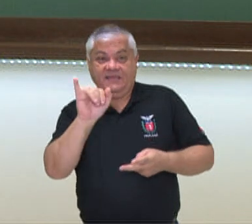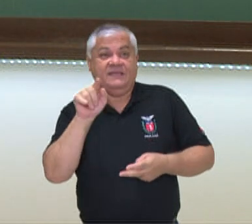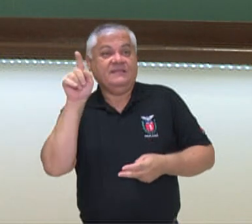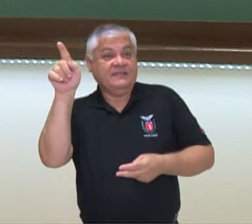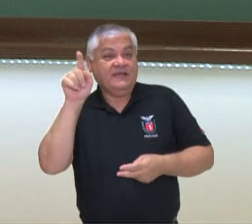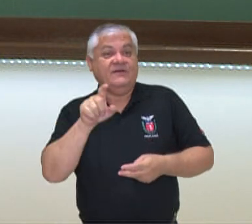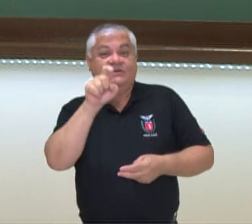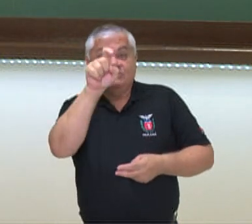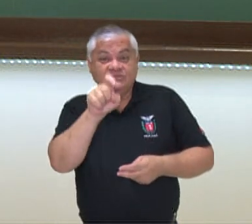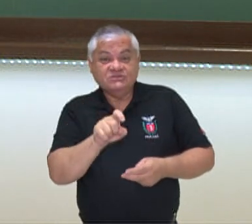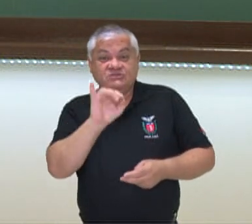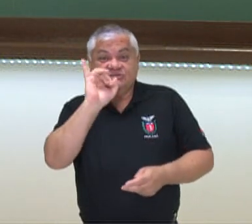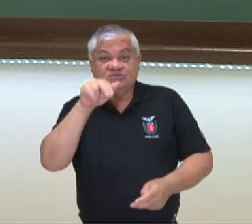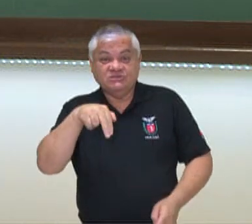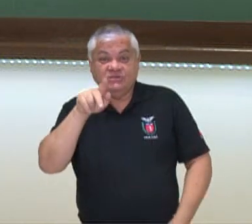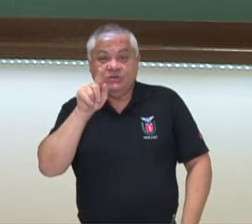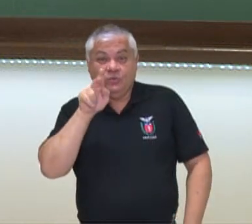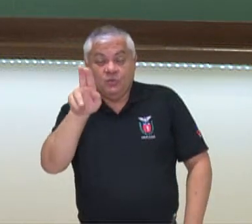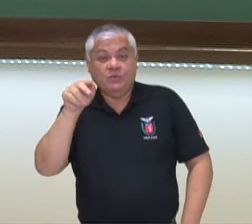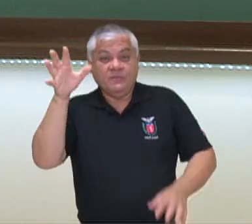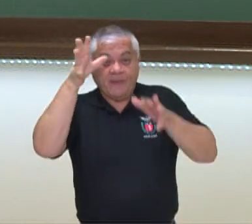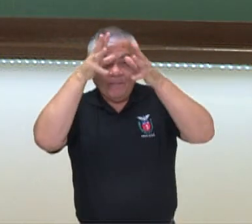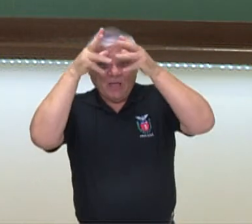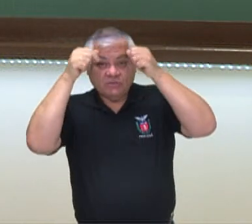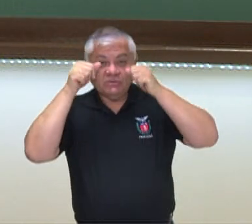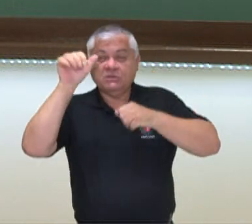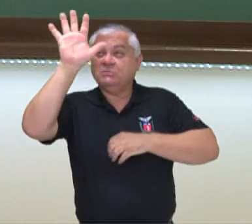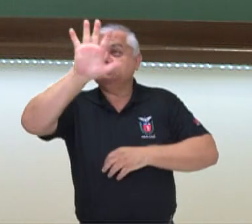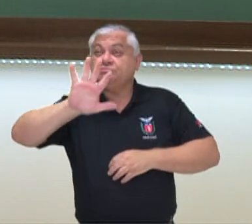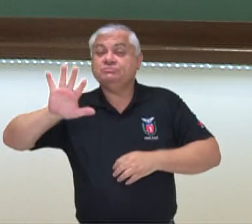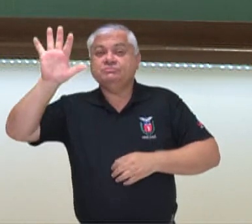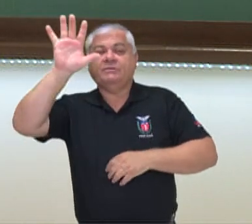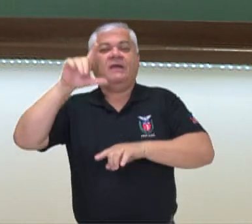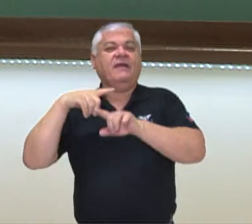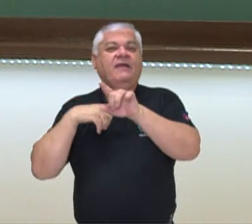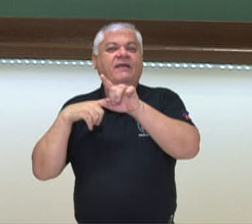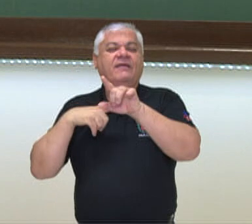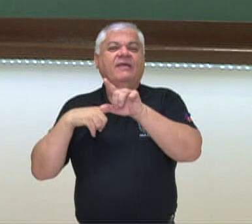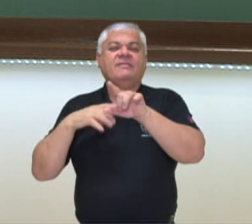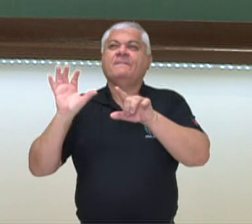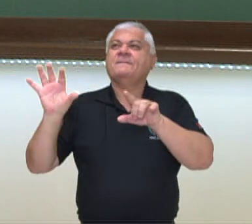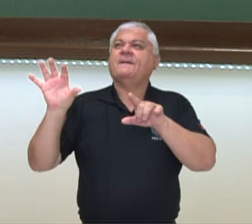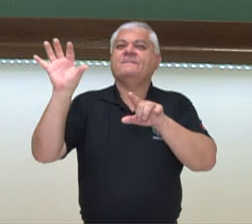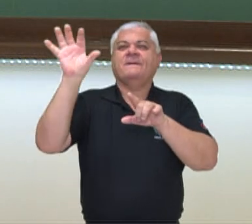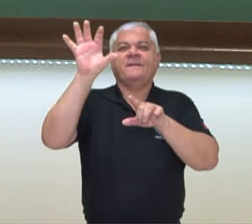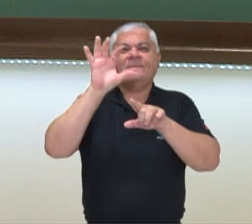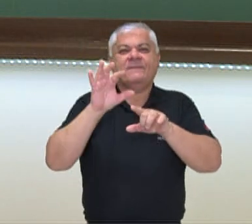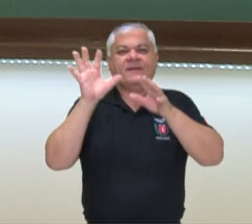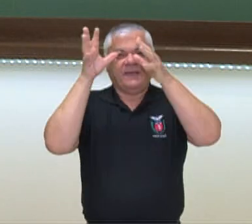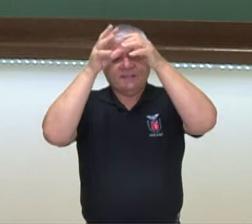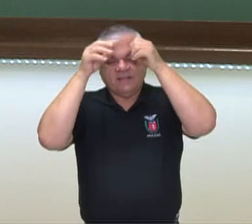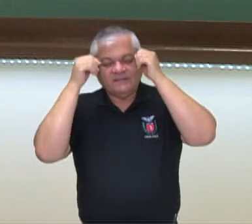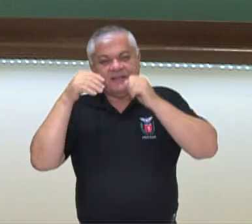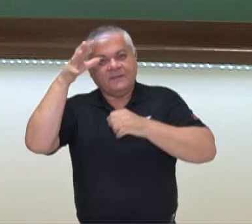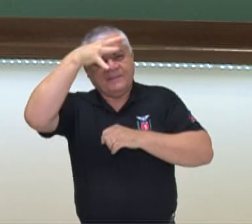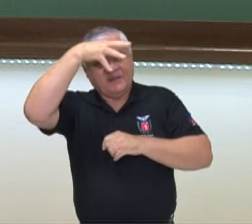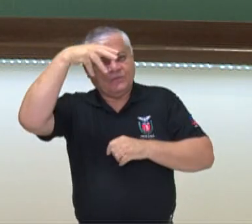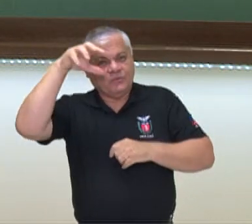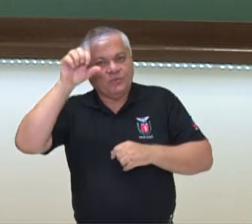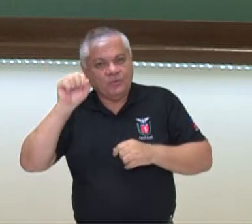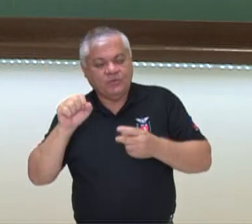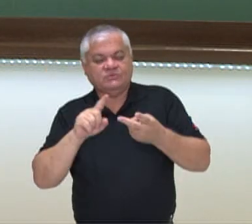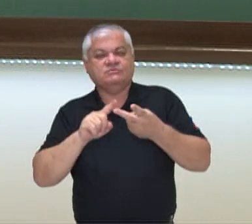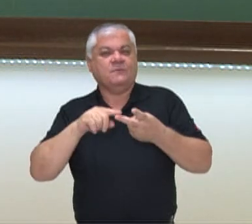uma região ali na Amazônia, né, que pega áreas do estado do Mato Grosso, do estado